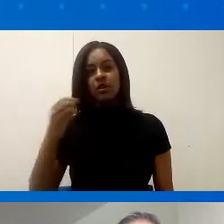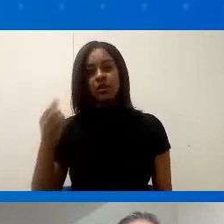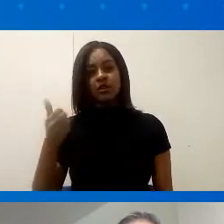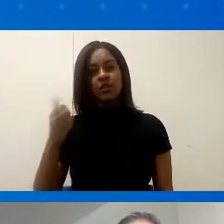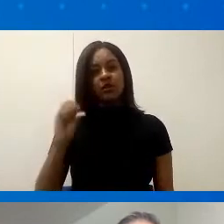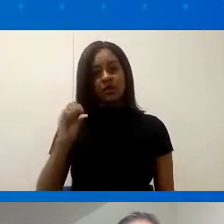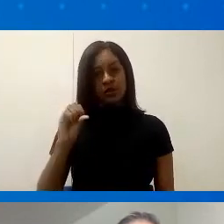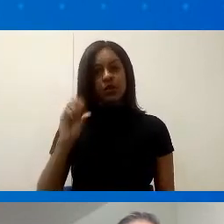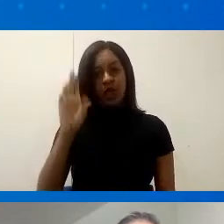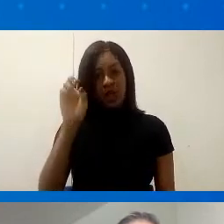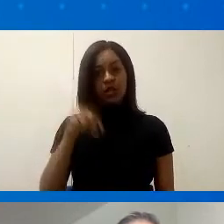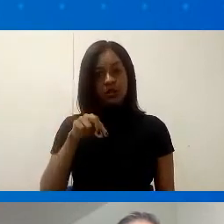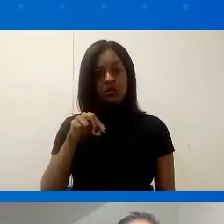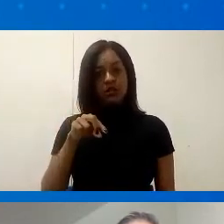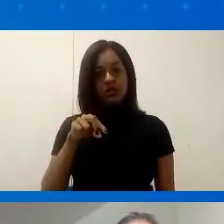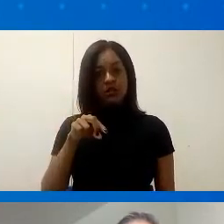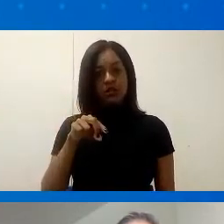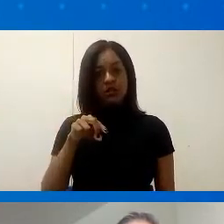é isso